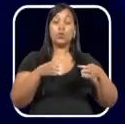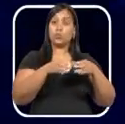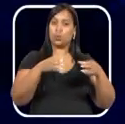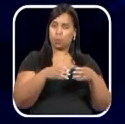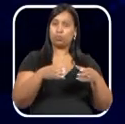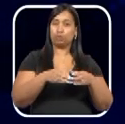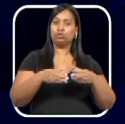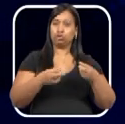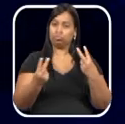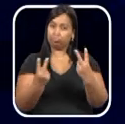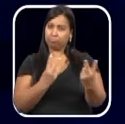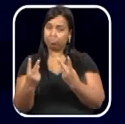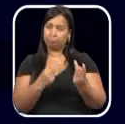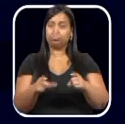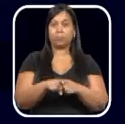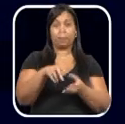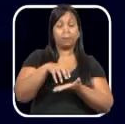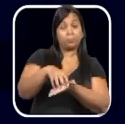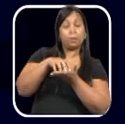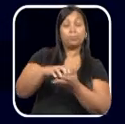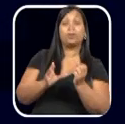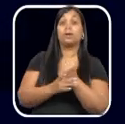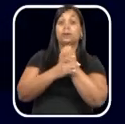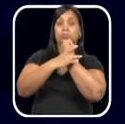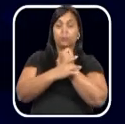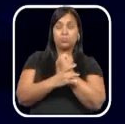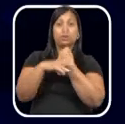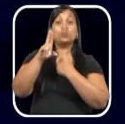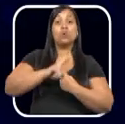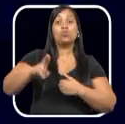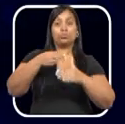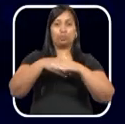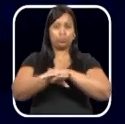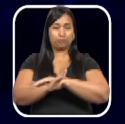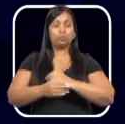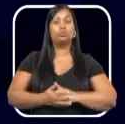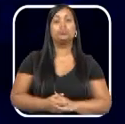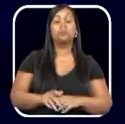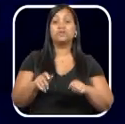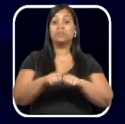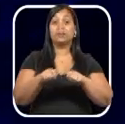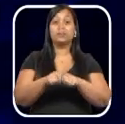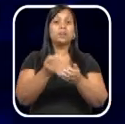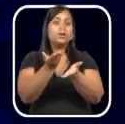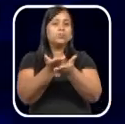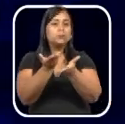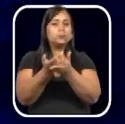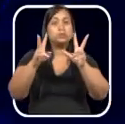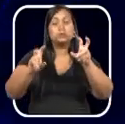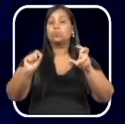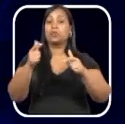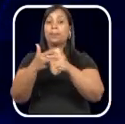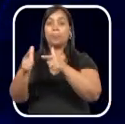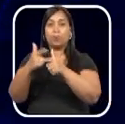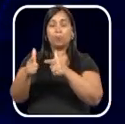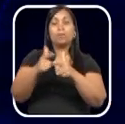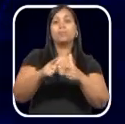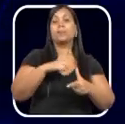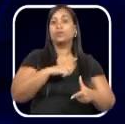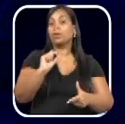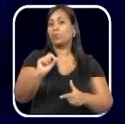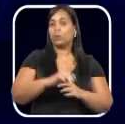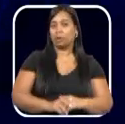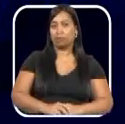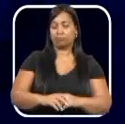Compete à Comissão de Trânsito, Transportes, Segurança, Usos e Costumes realizar estudos sobre problemas que